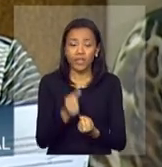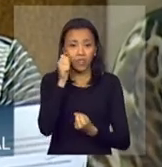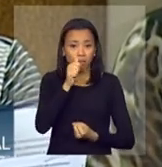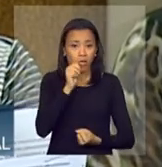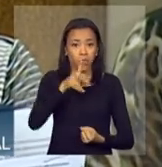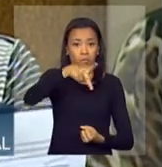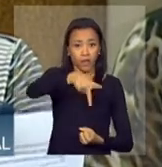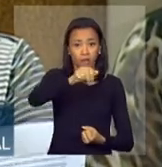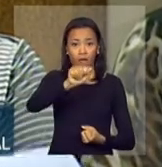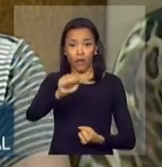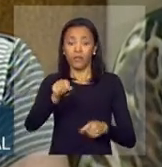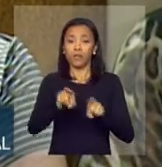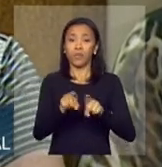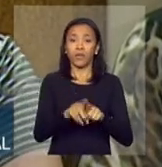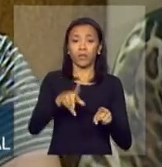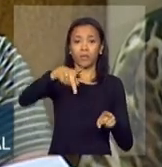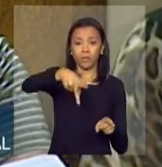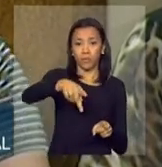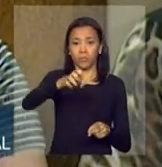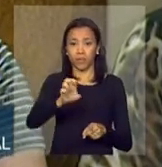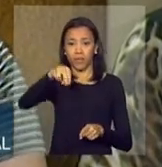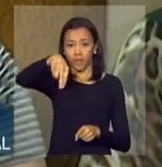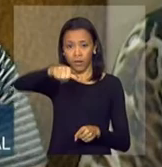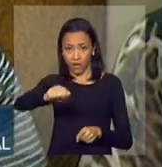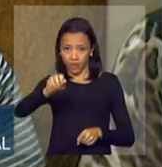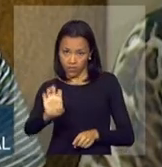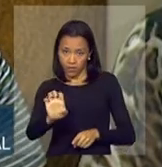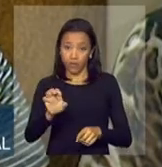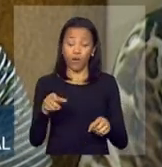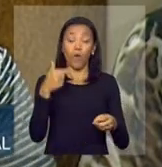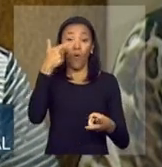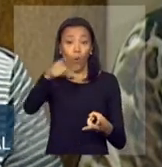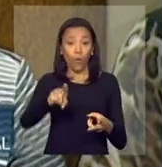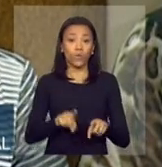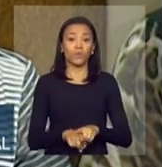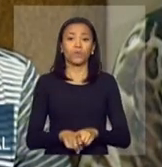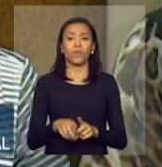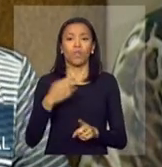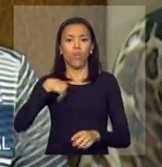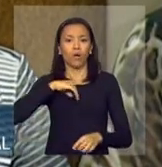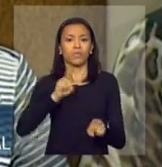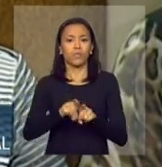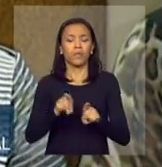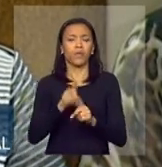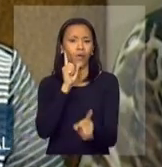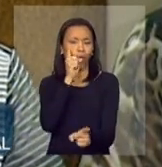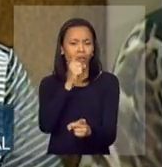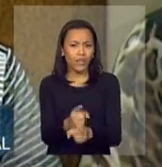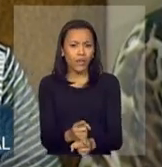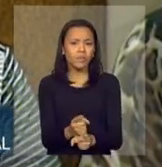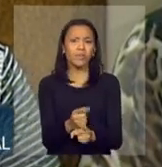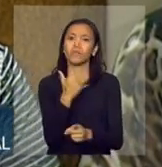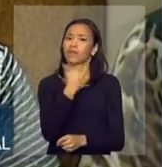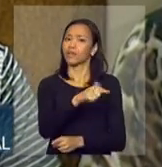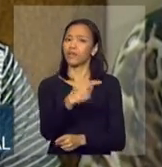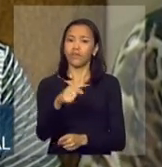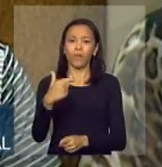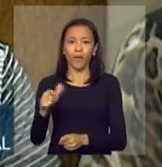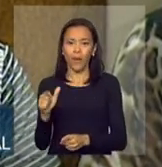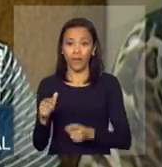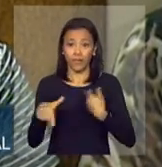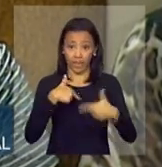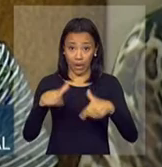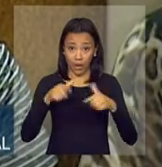PNAE. No objetivo 9, diretriz 2, a gente constatou que não há ações específicas